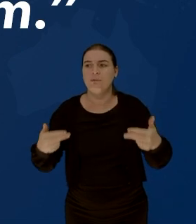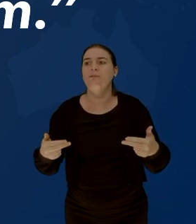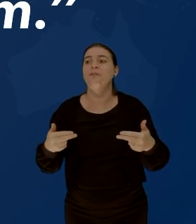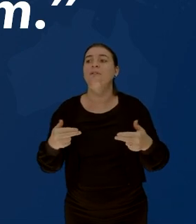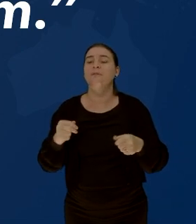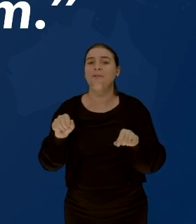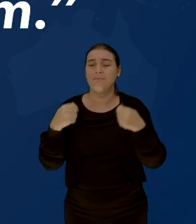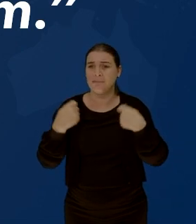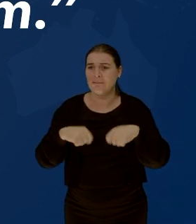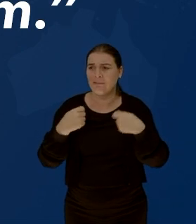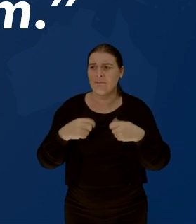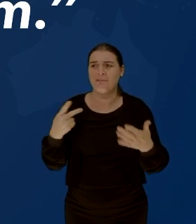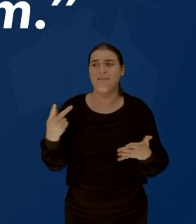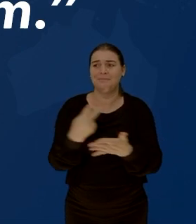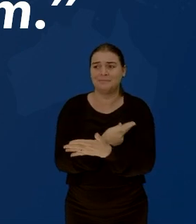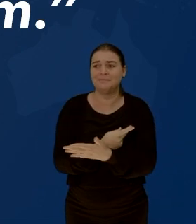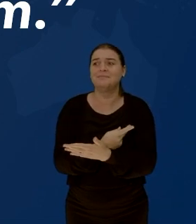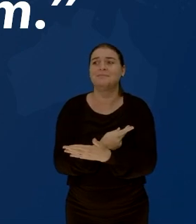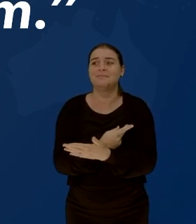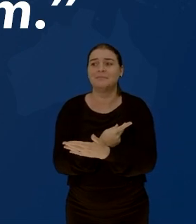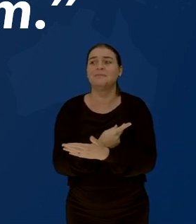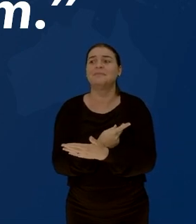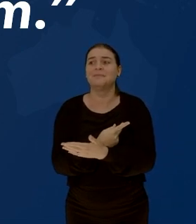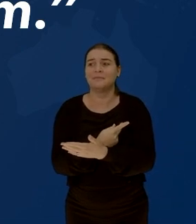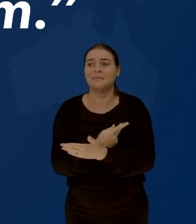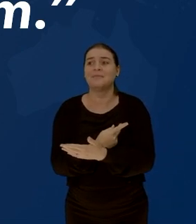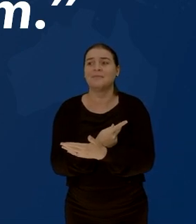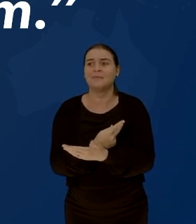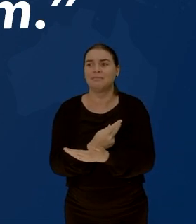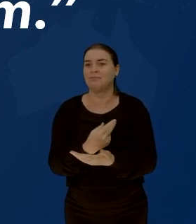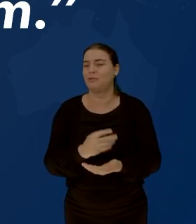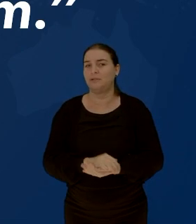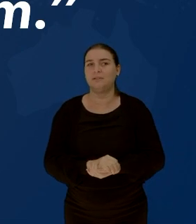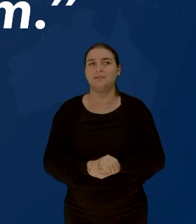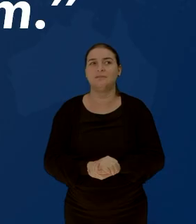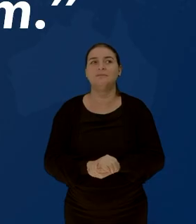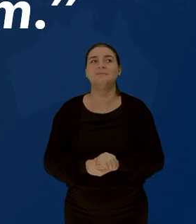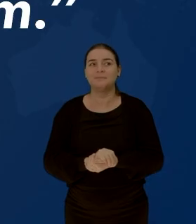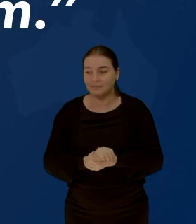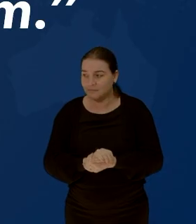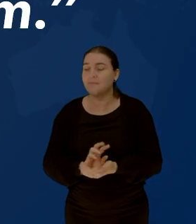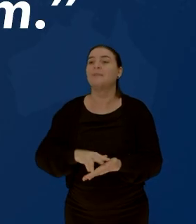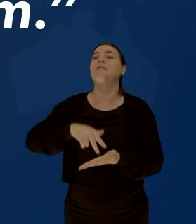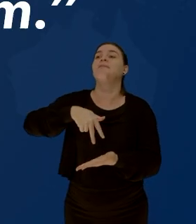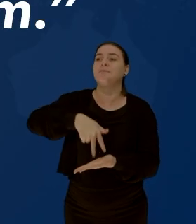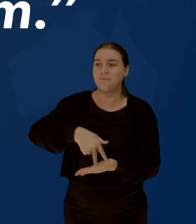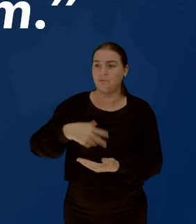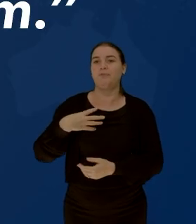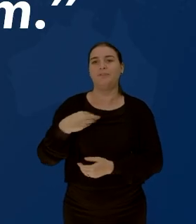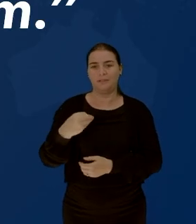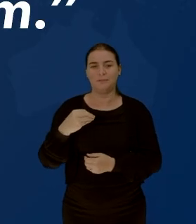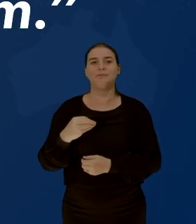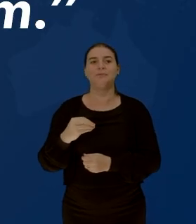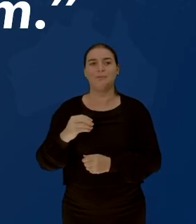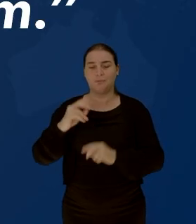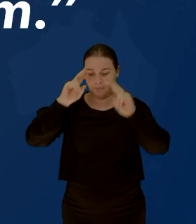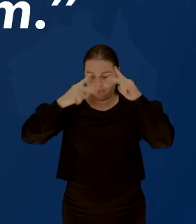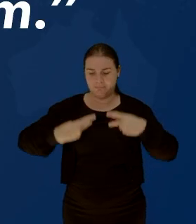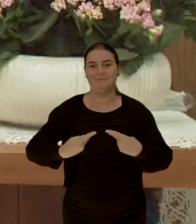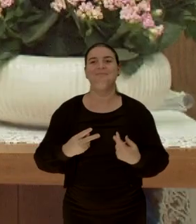Que hão de acontecer e de estar em pé diante do Filho do Homem. As coisas vão